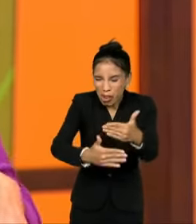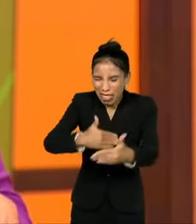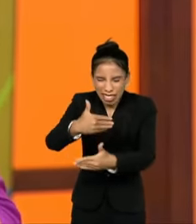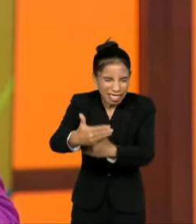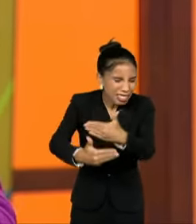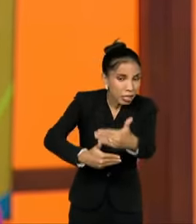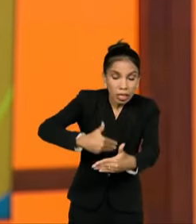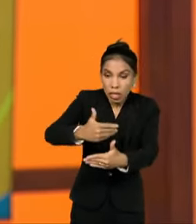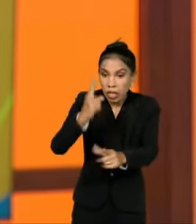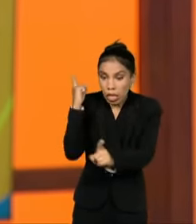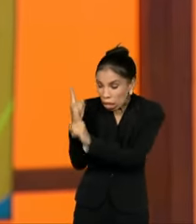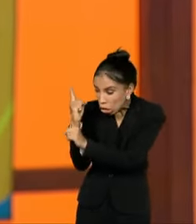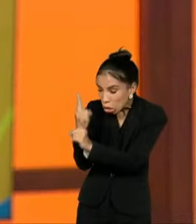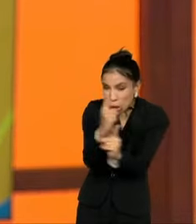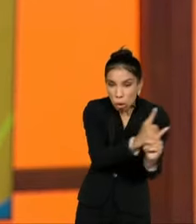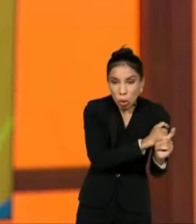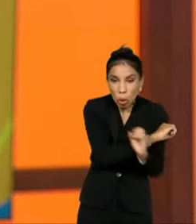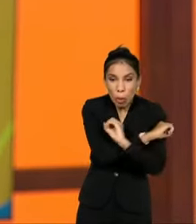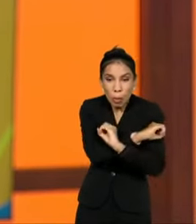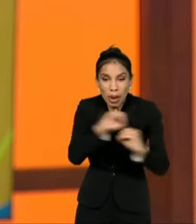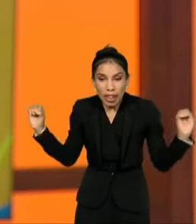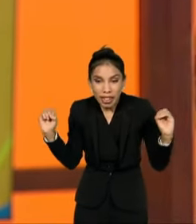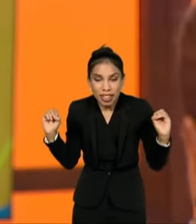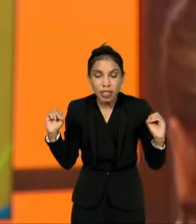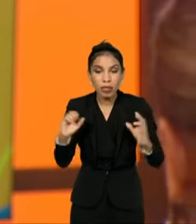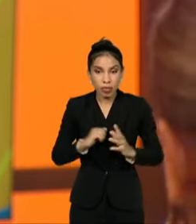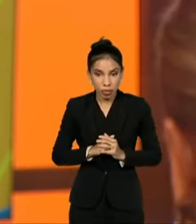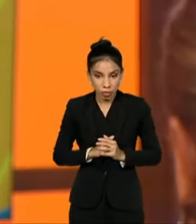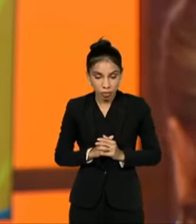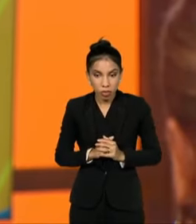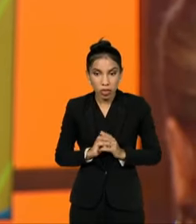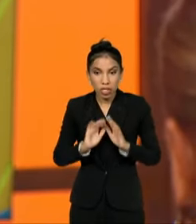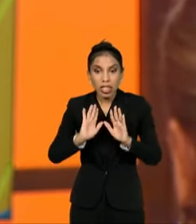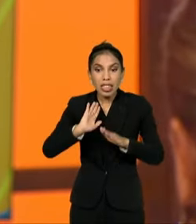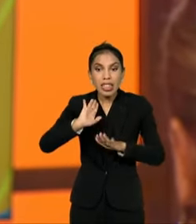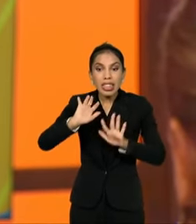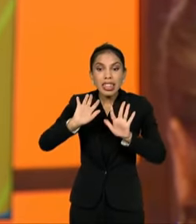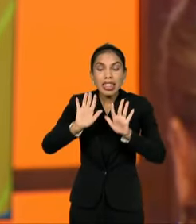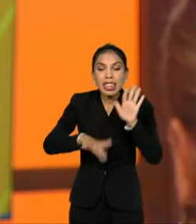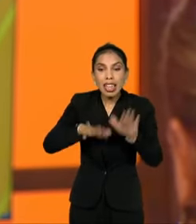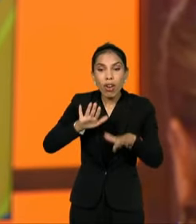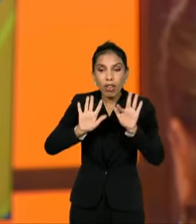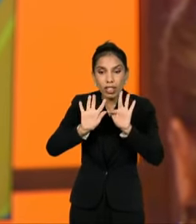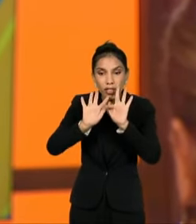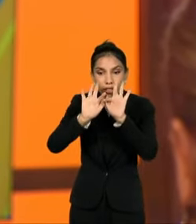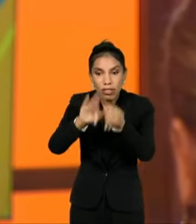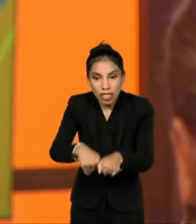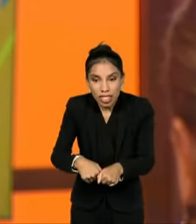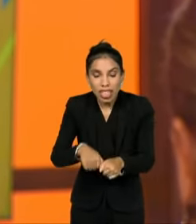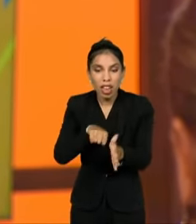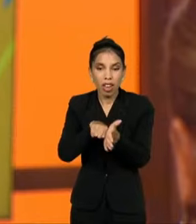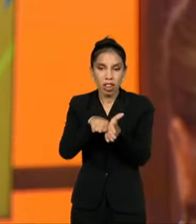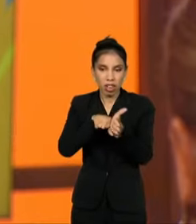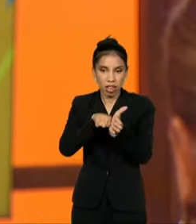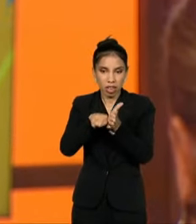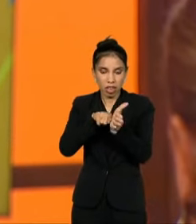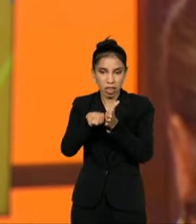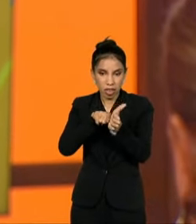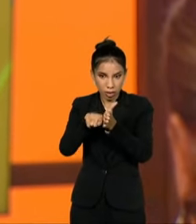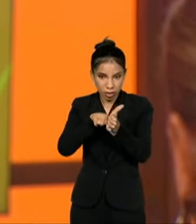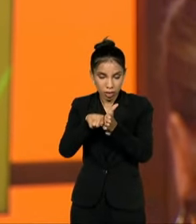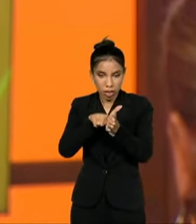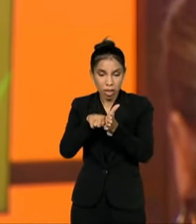ou identificar nenhum. Então, talvez o final, o início do final das investigações da morte